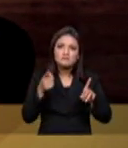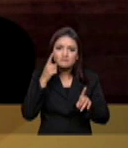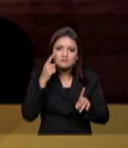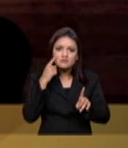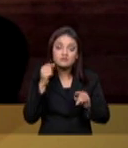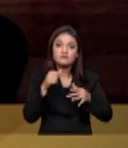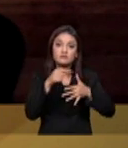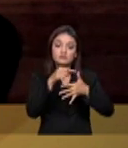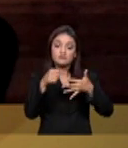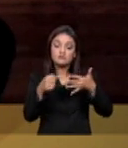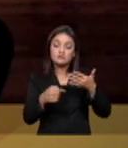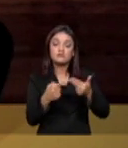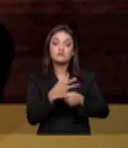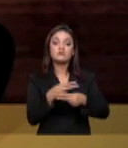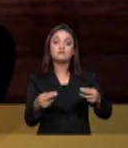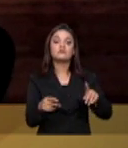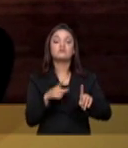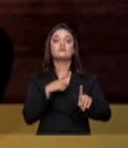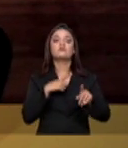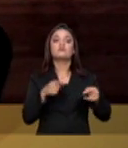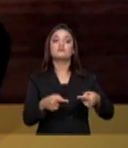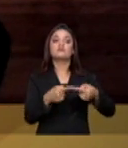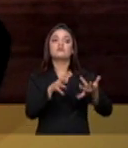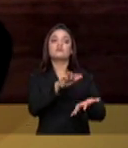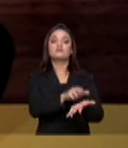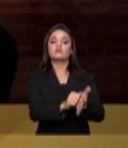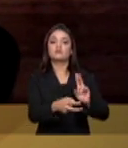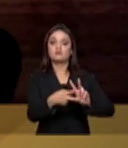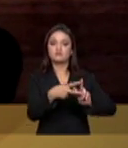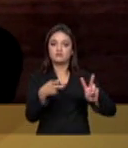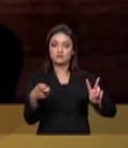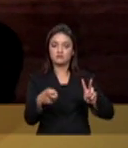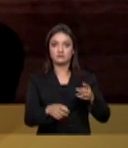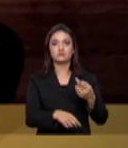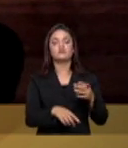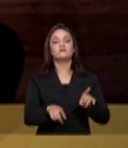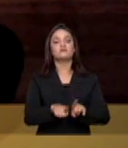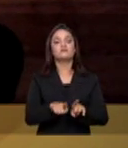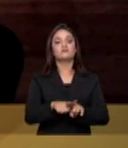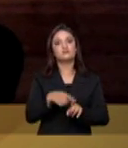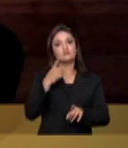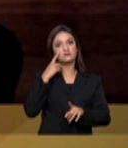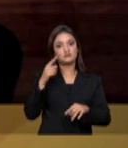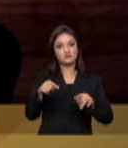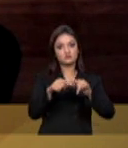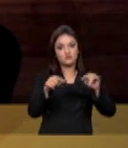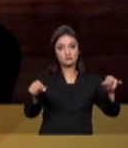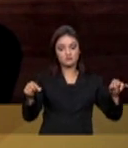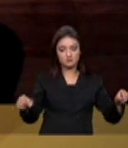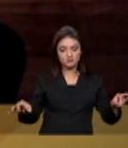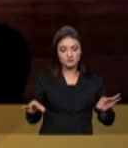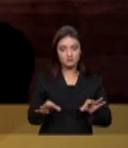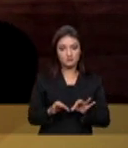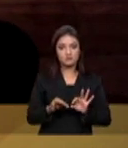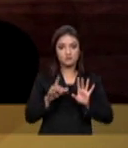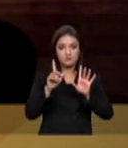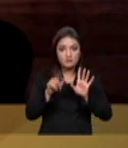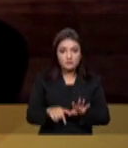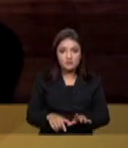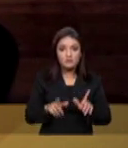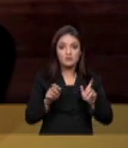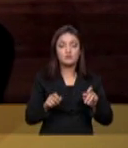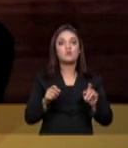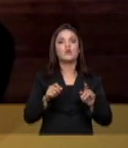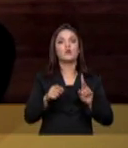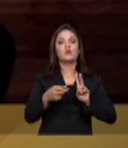elementos caracterizadores da aposta indie levando em como que a demarcação consiste em um procedimento